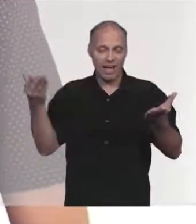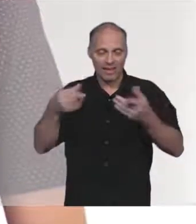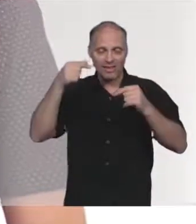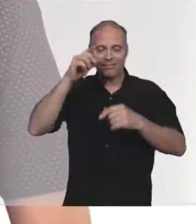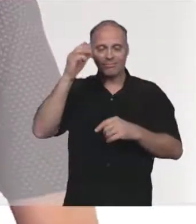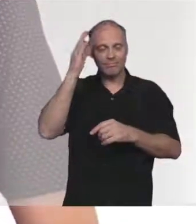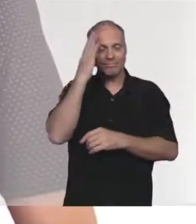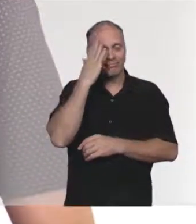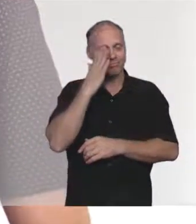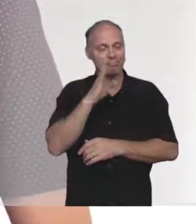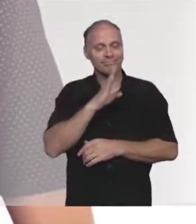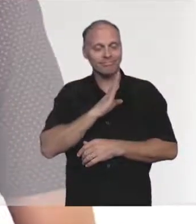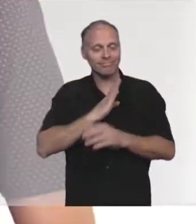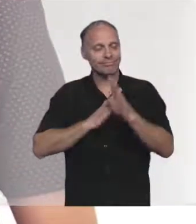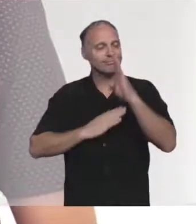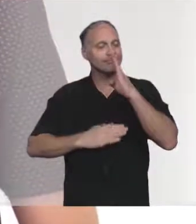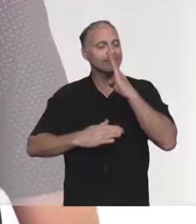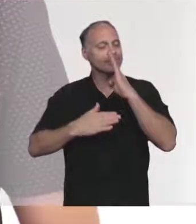Agora que